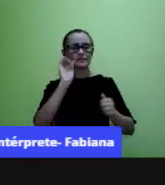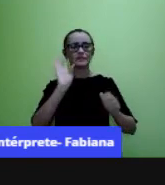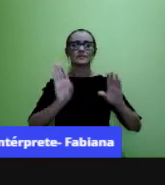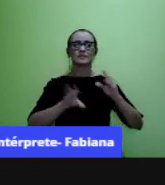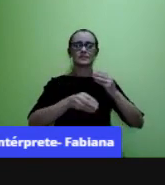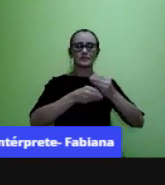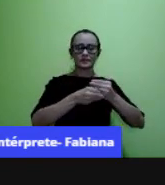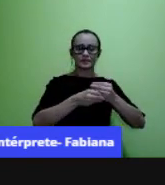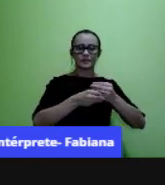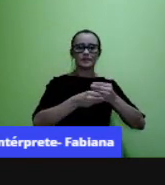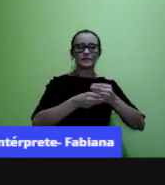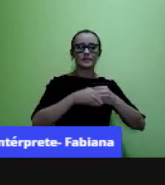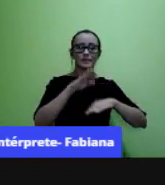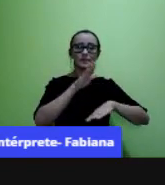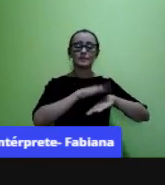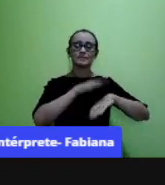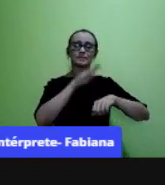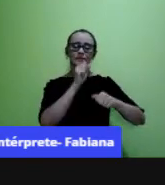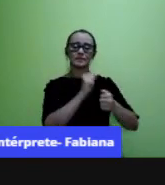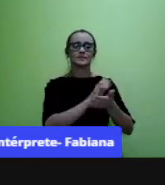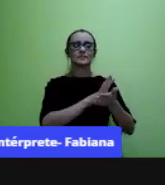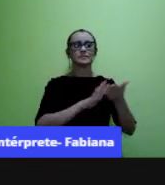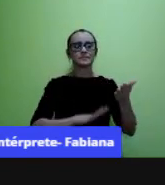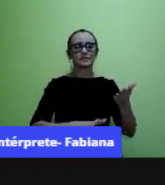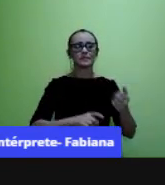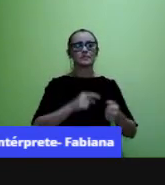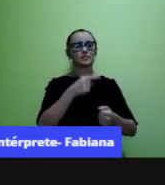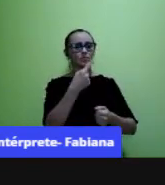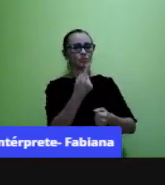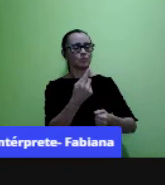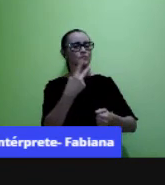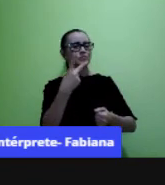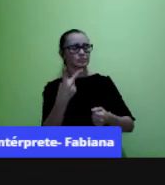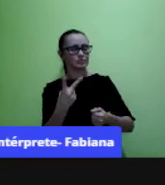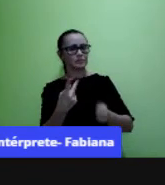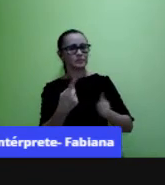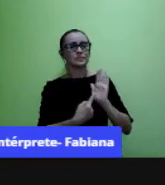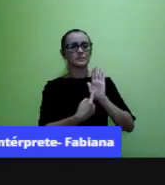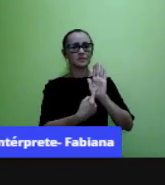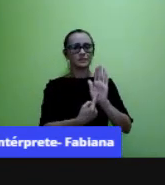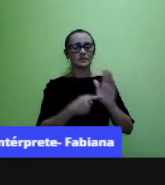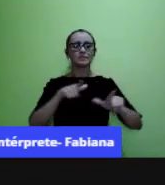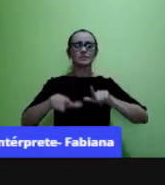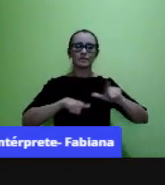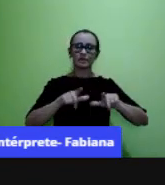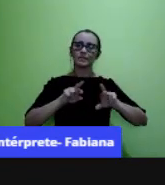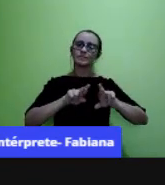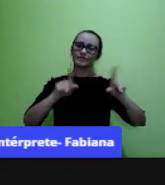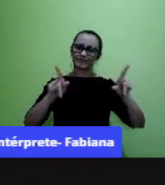ou duas, até para fazer um trabalho diferenciado também. Próximo slide.